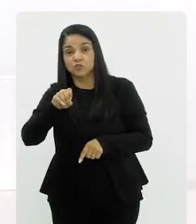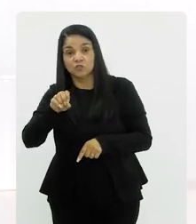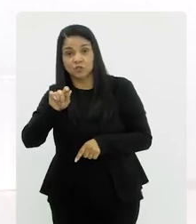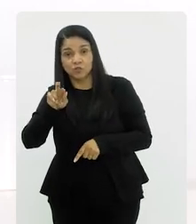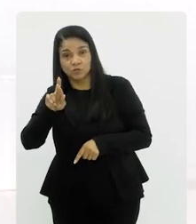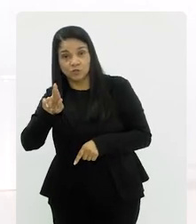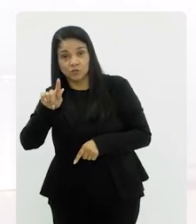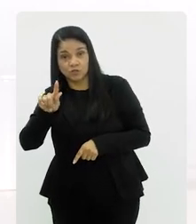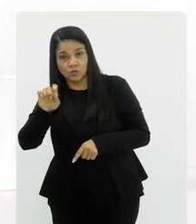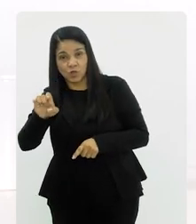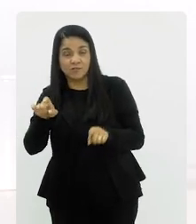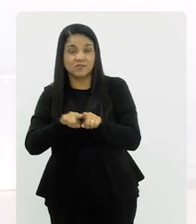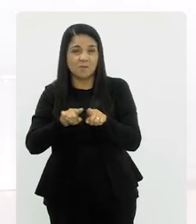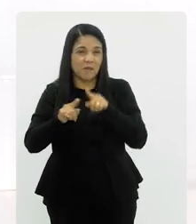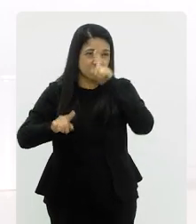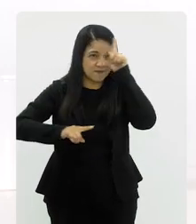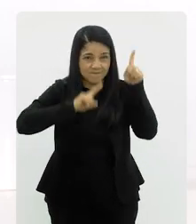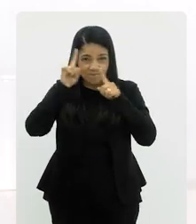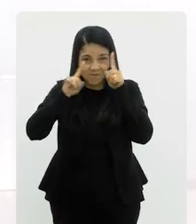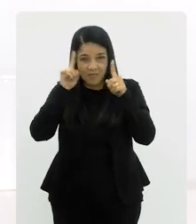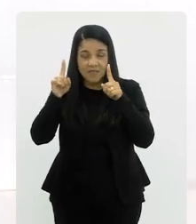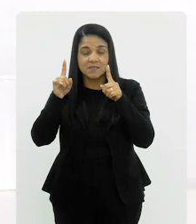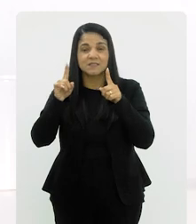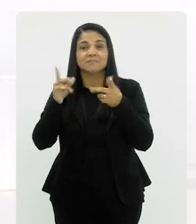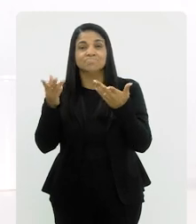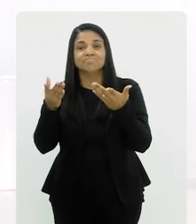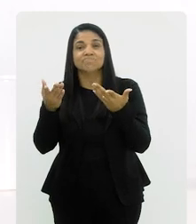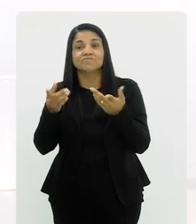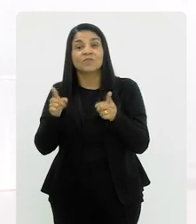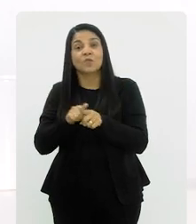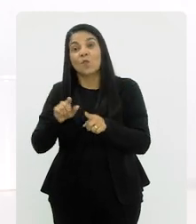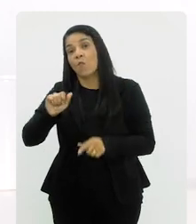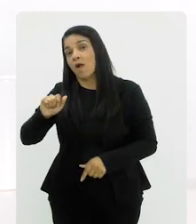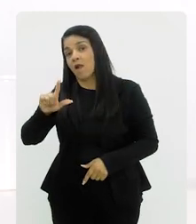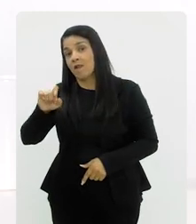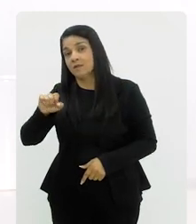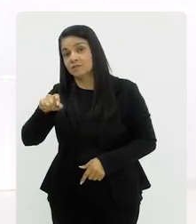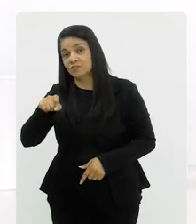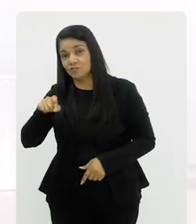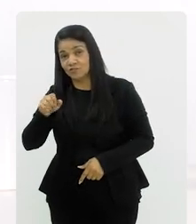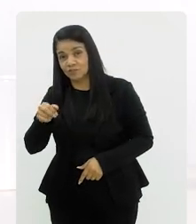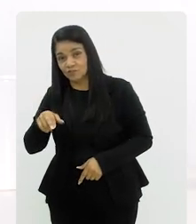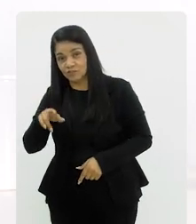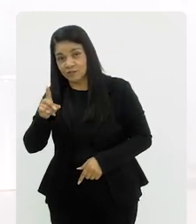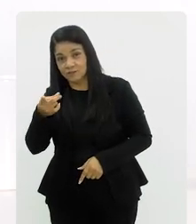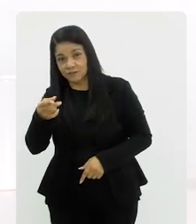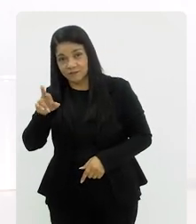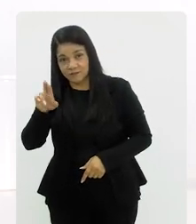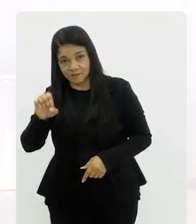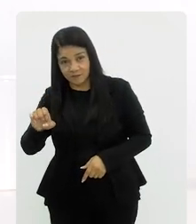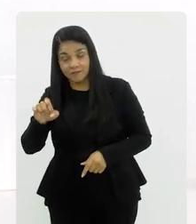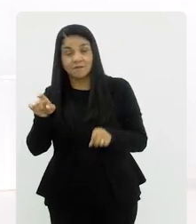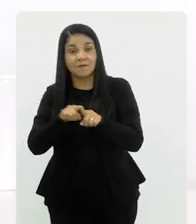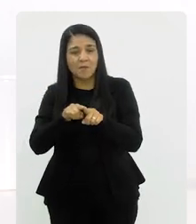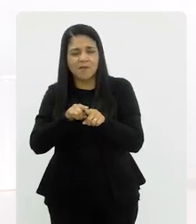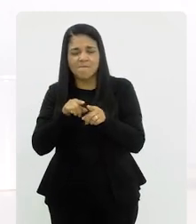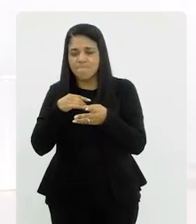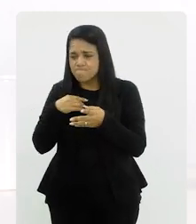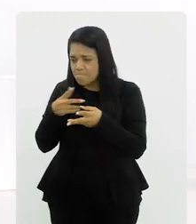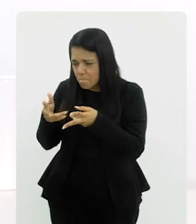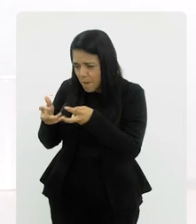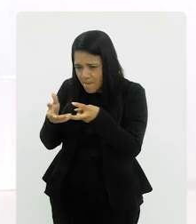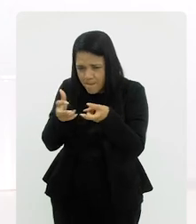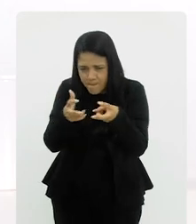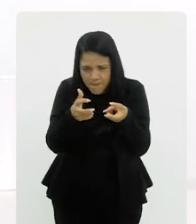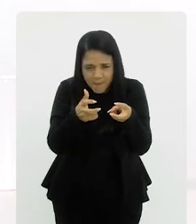Né? O Jorge também, ele procura estar sempre se reinventando nos seus enredos, nas suas plásticas. E o Alexandre Lousada na mesma forma. Então eu pego um